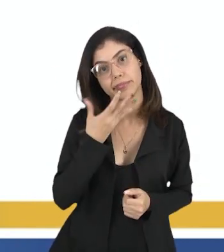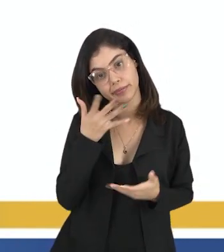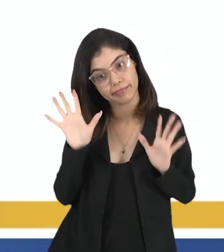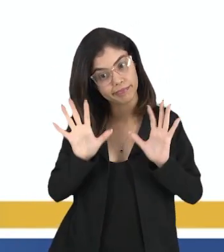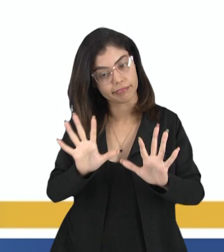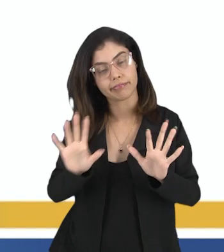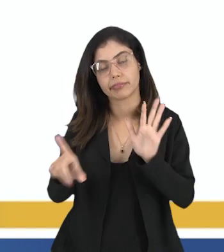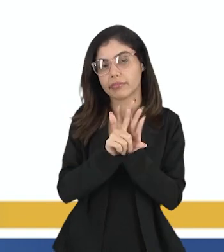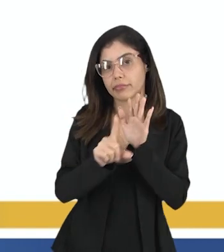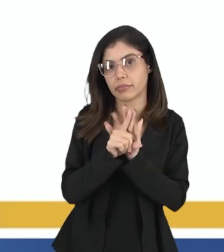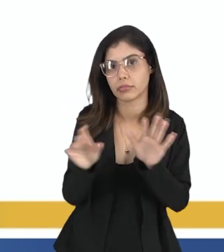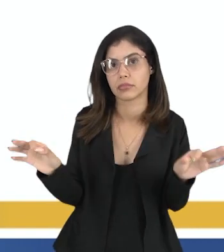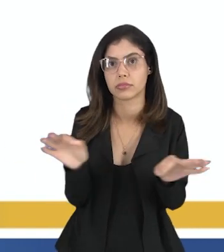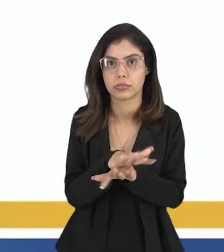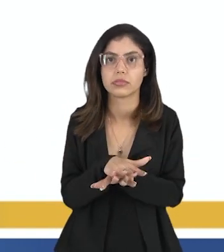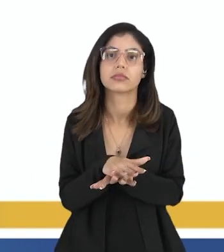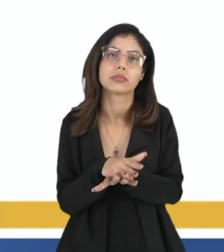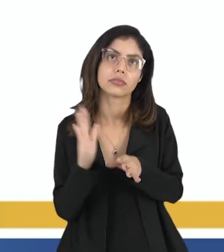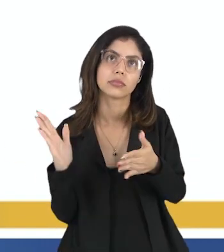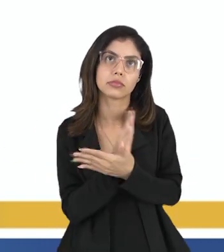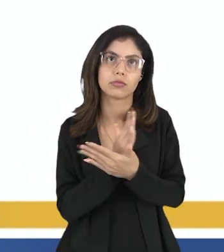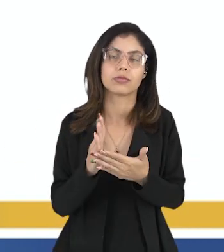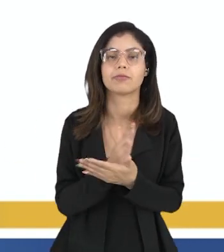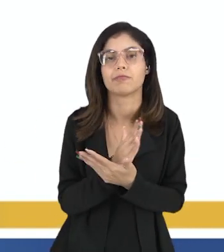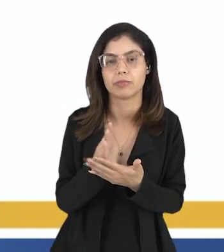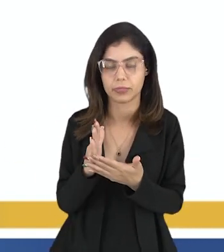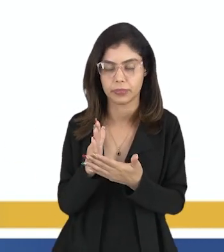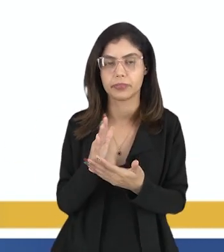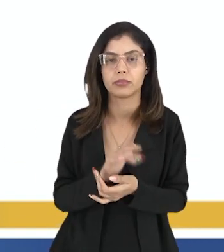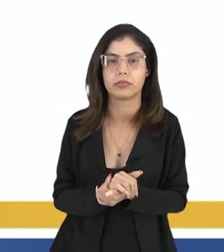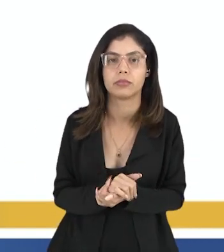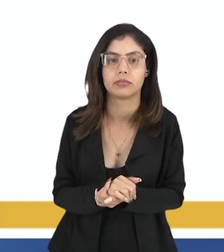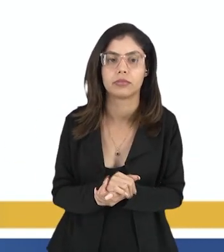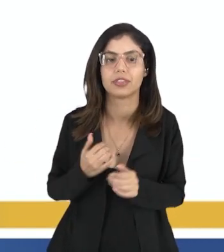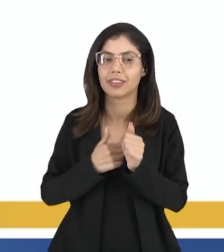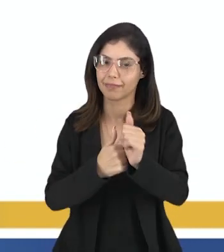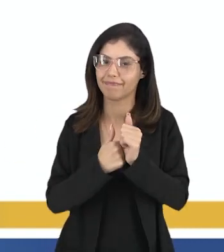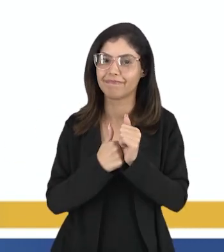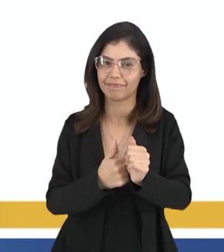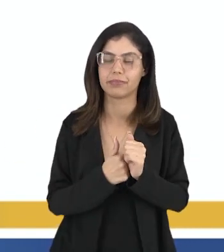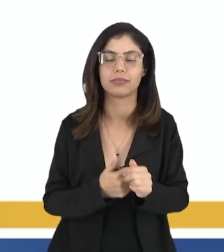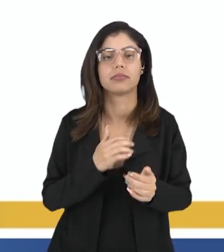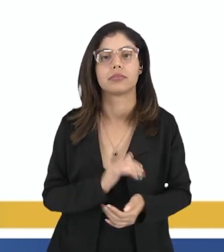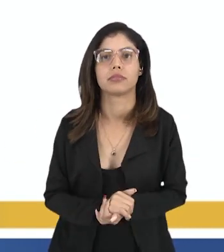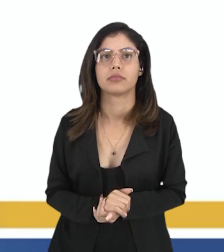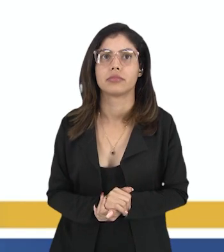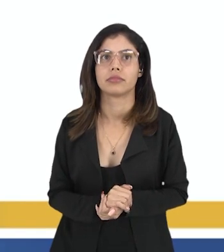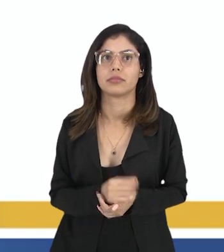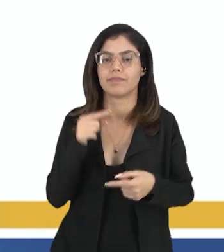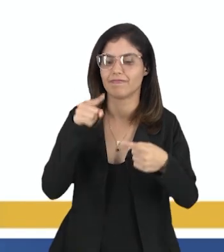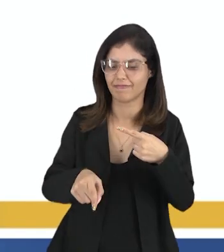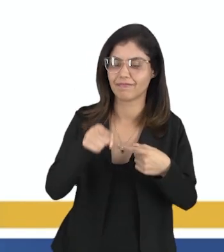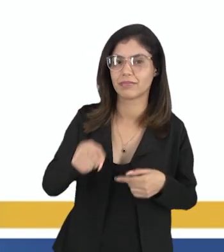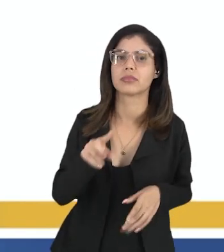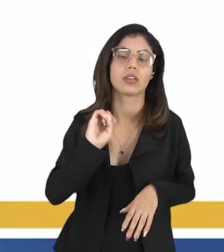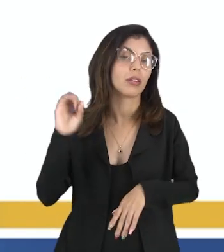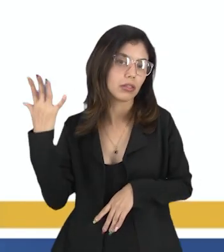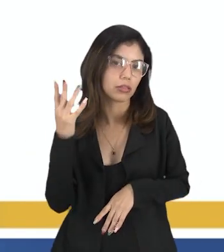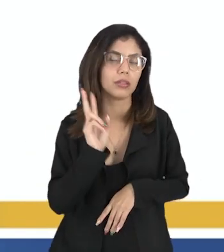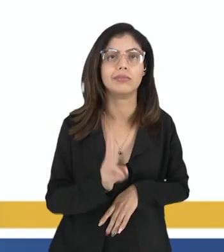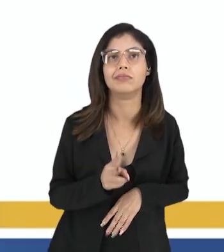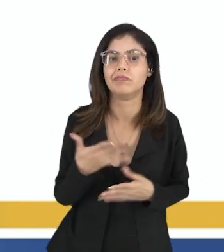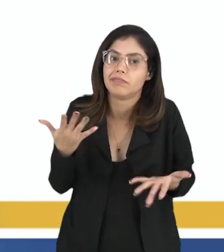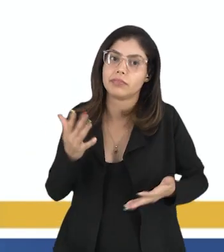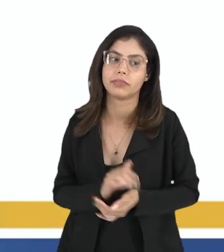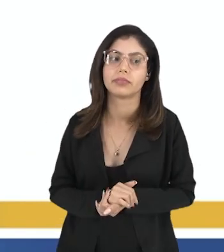essas leis, elas acabaram, algumas elas nem eram tão seguidas, as penas, assim, elas não aconteciam tanto,